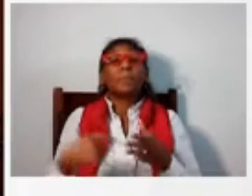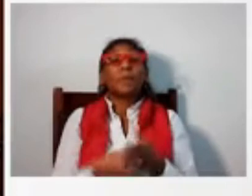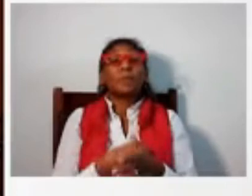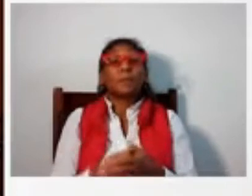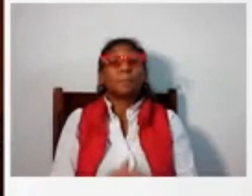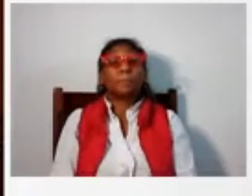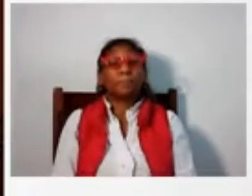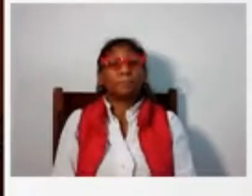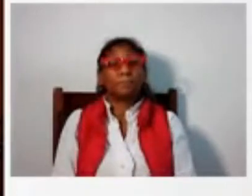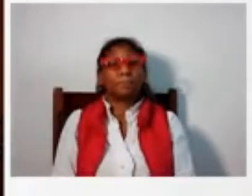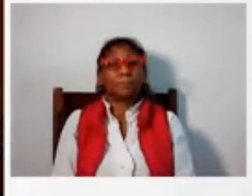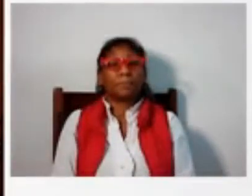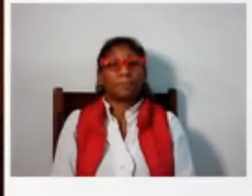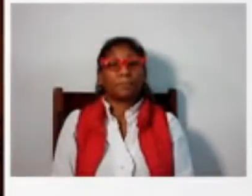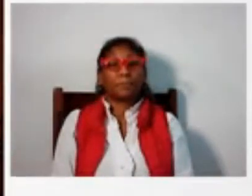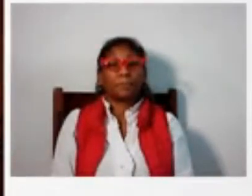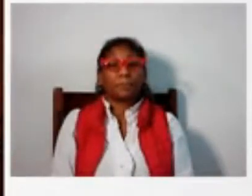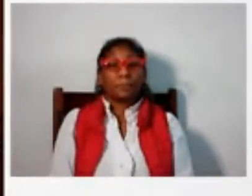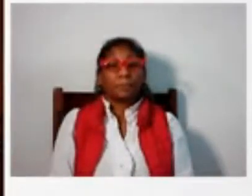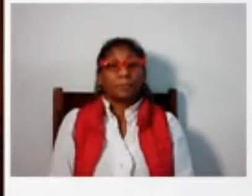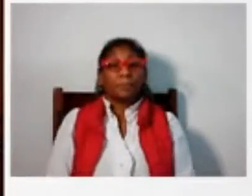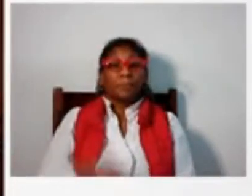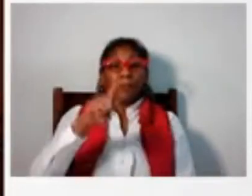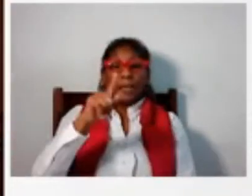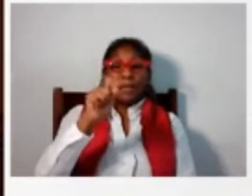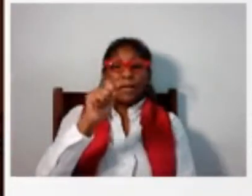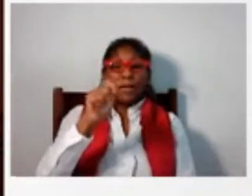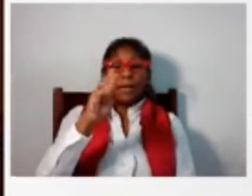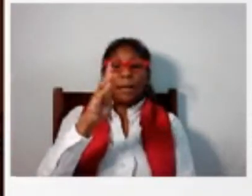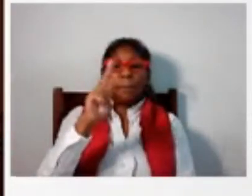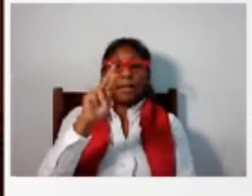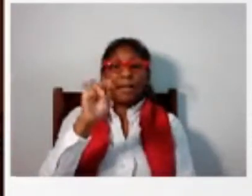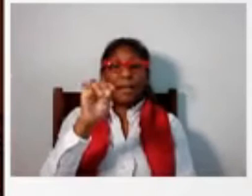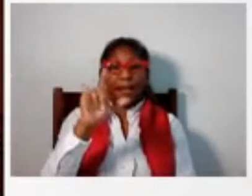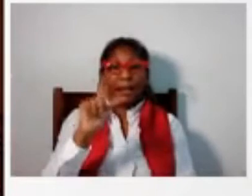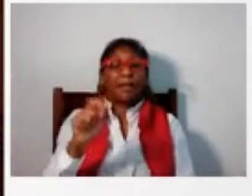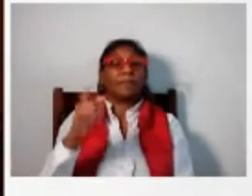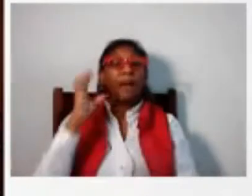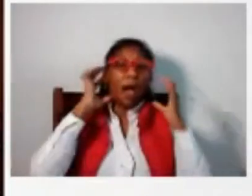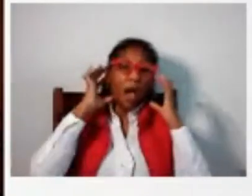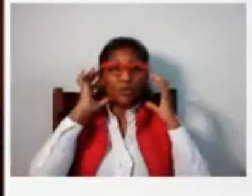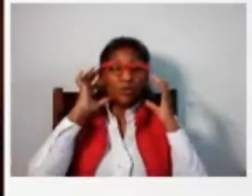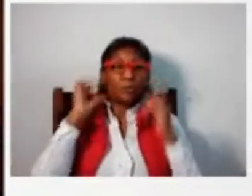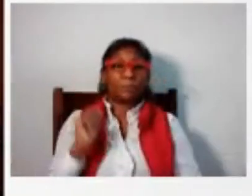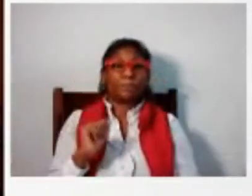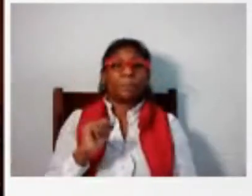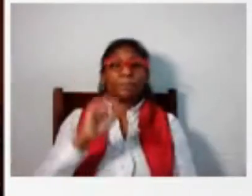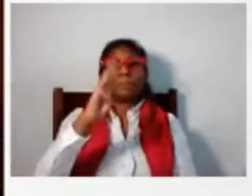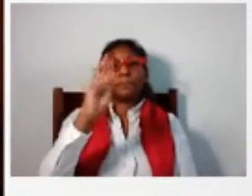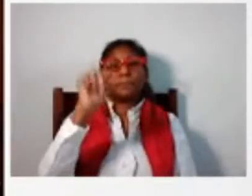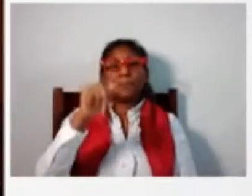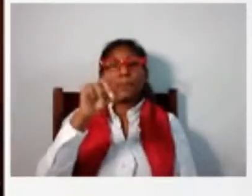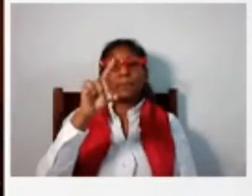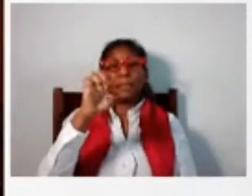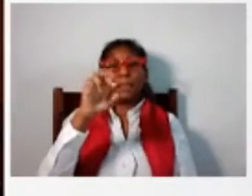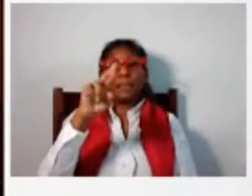da imprensa aqui? A Gabriela Plentes, da Rádio Bandeirantes, aliás, a nossa assessoria também lembrava